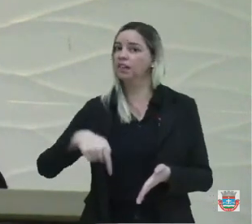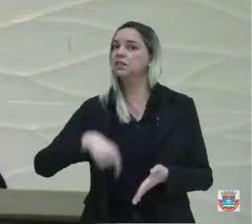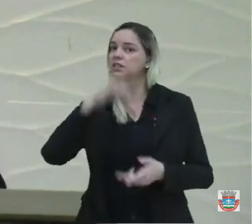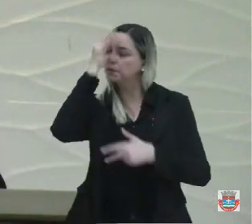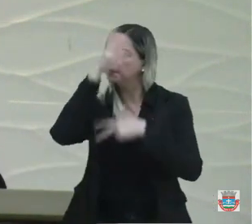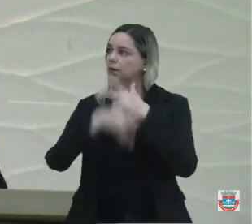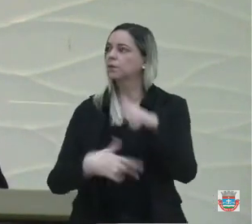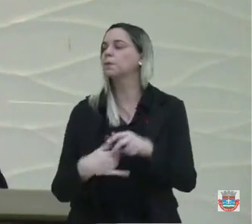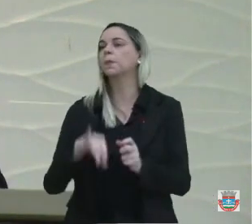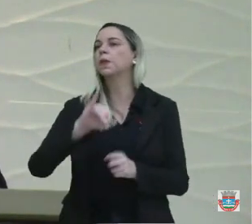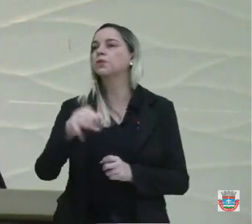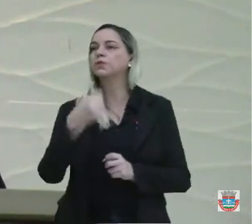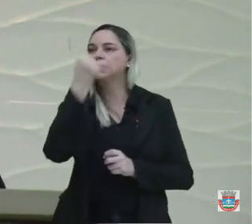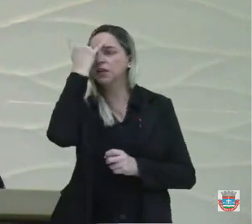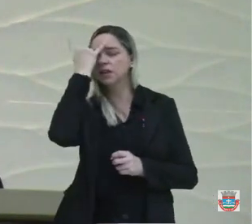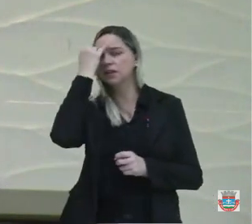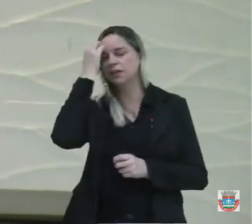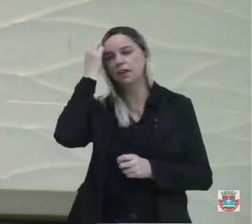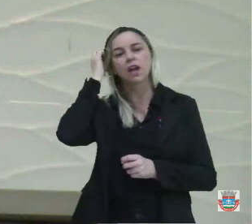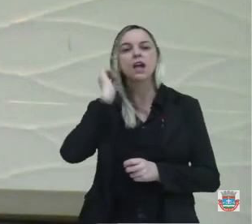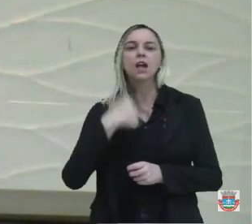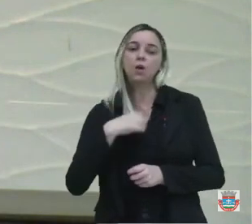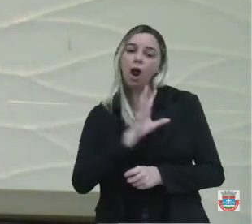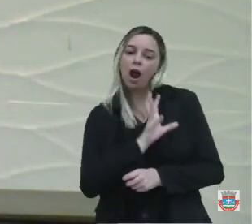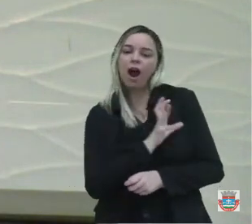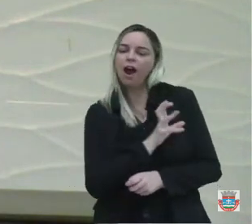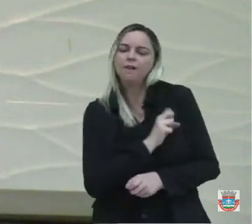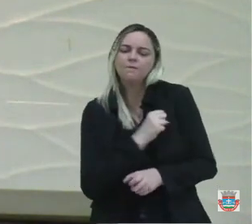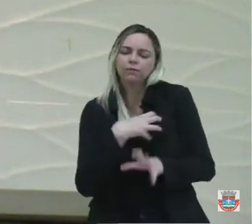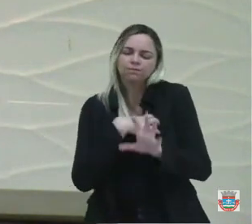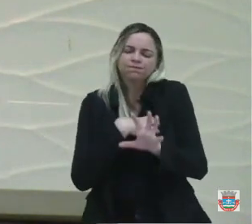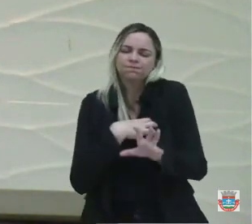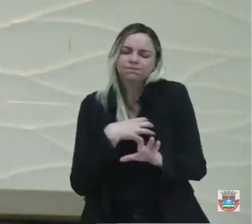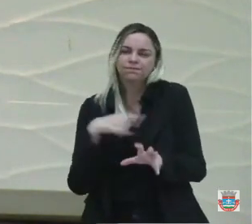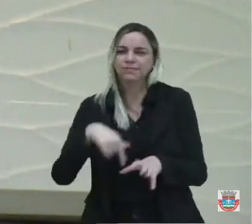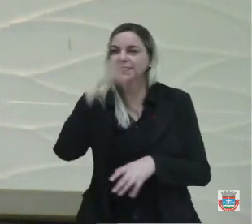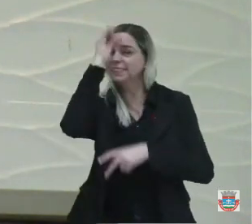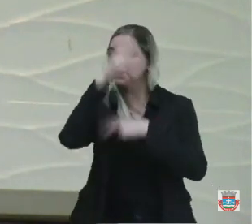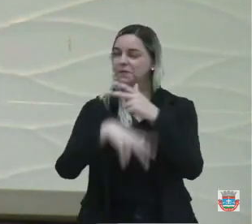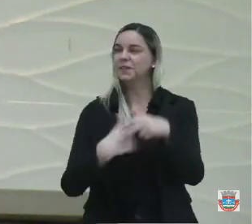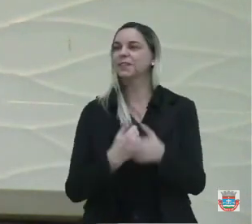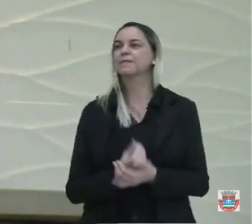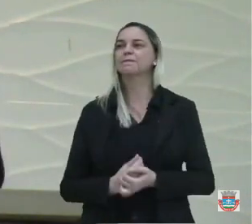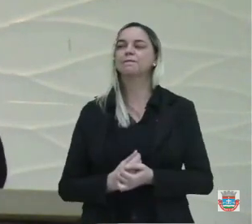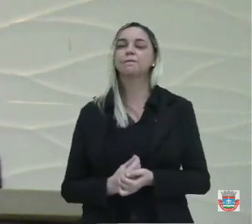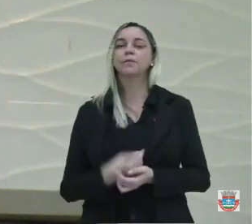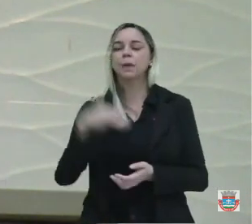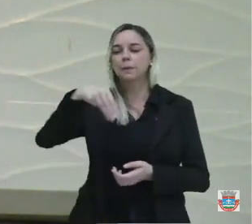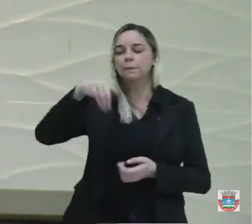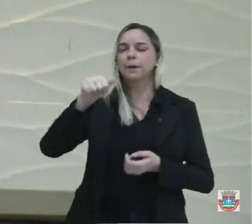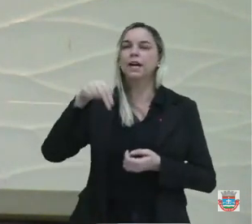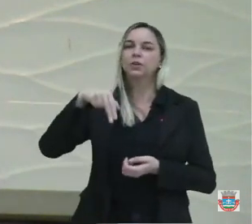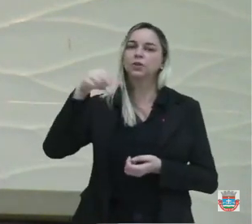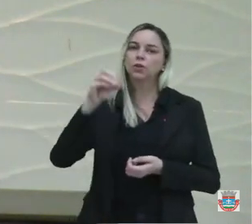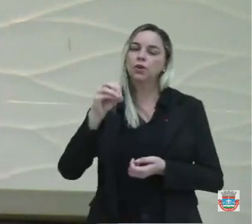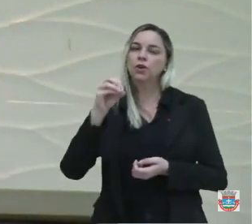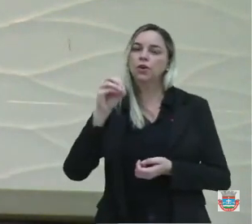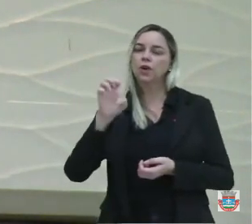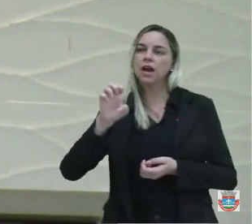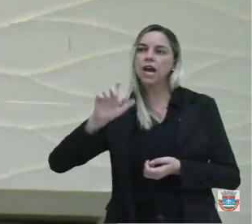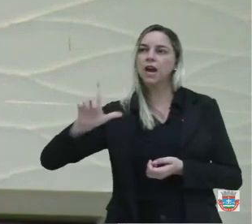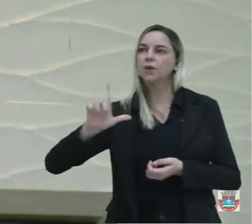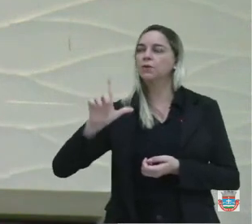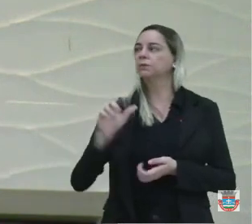de Jaricé, tanto que eu amo essa cidade. Coloquei umas felicitações hoje para Manuel Santos, meu